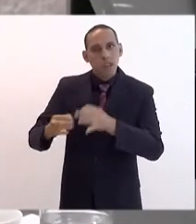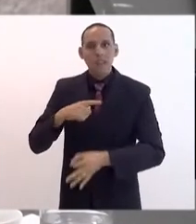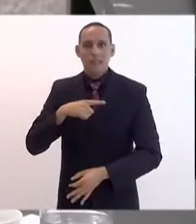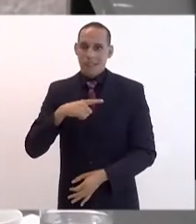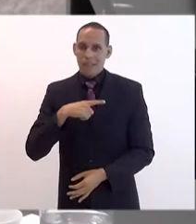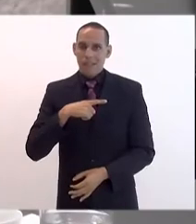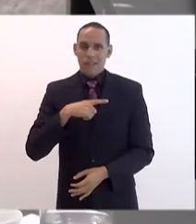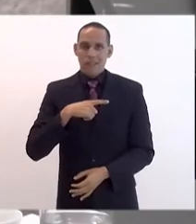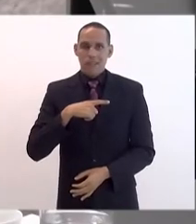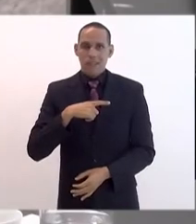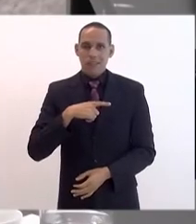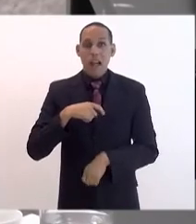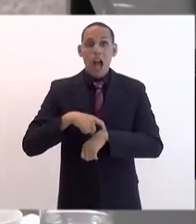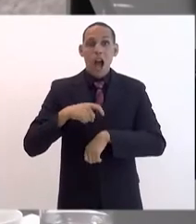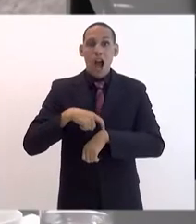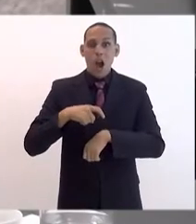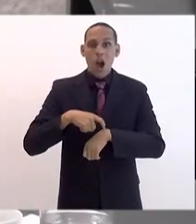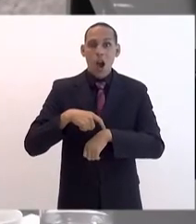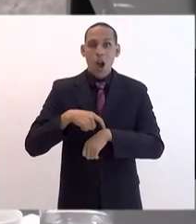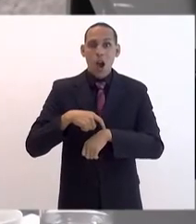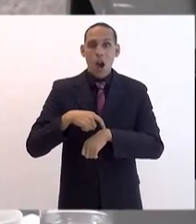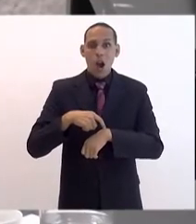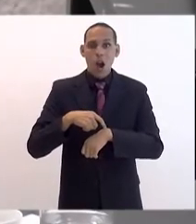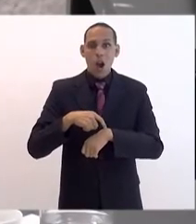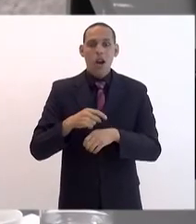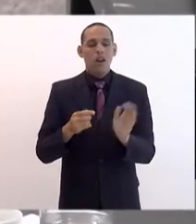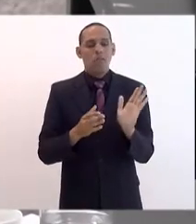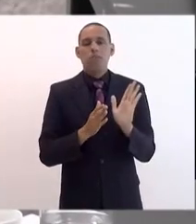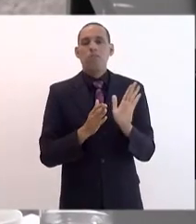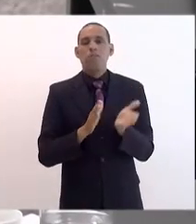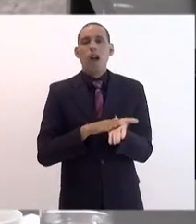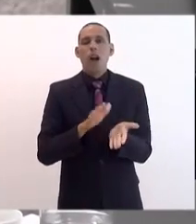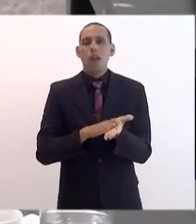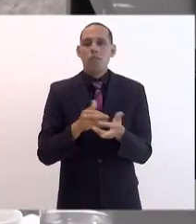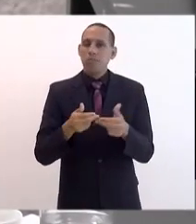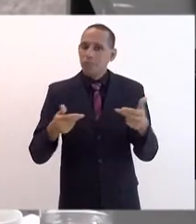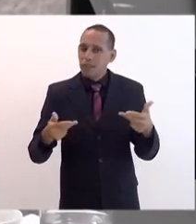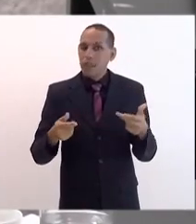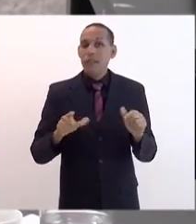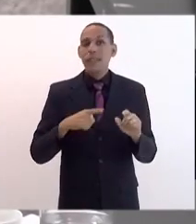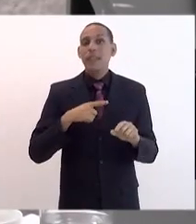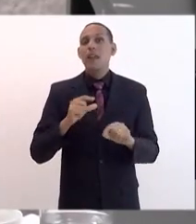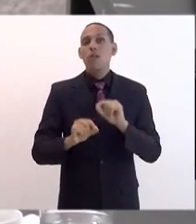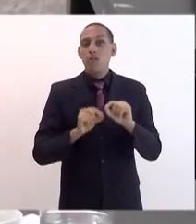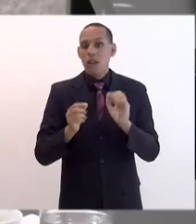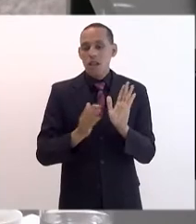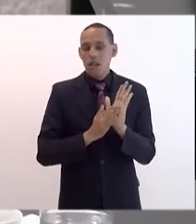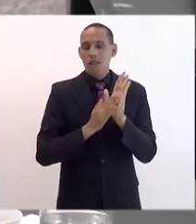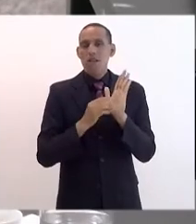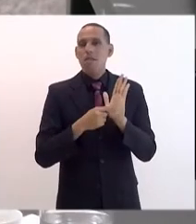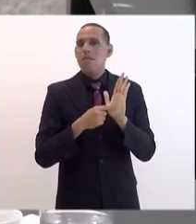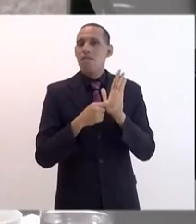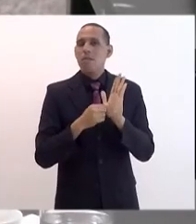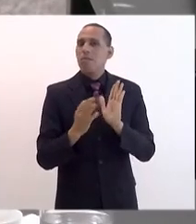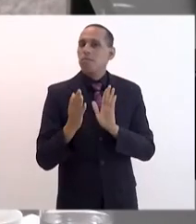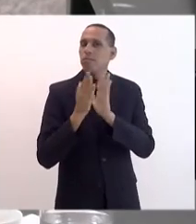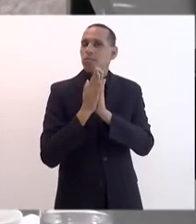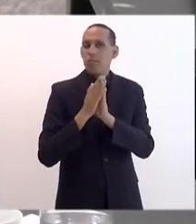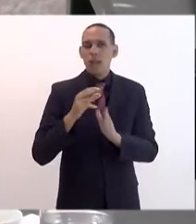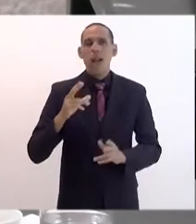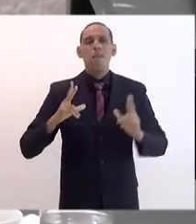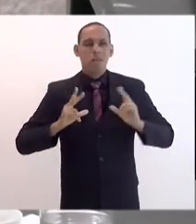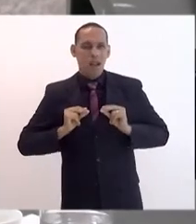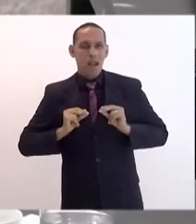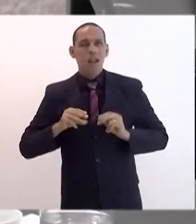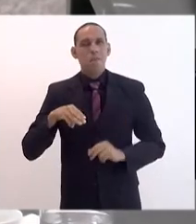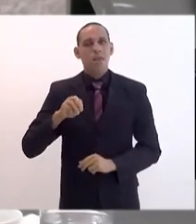está havendo a prestação jurisdicional para certo fato, existe o enfrentamento de mérito ou não enfrentamento de mérito. Às